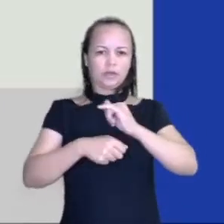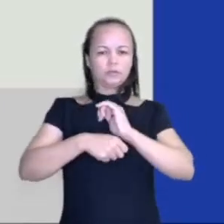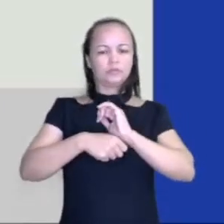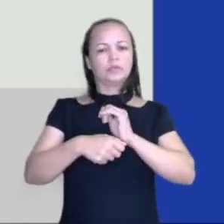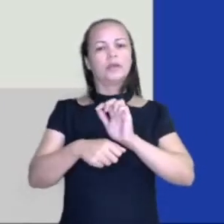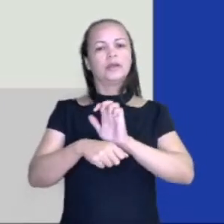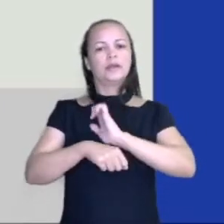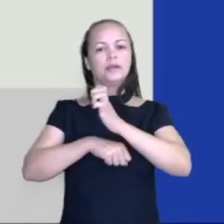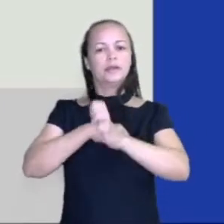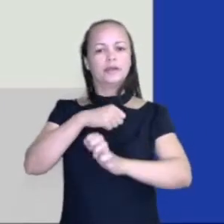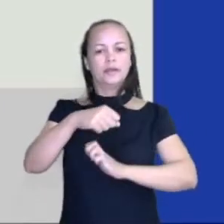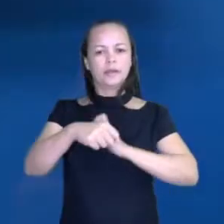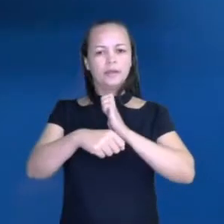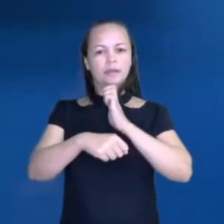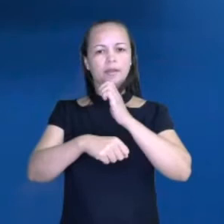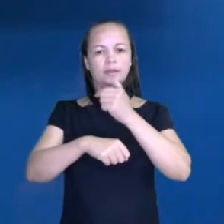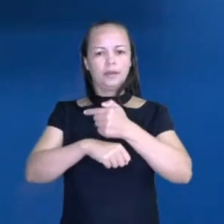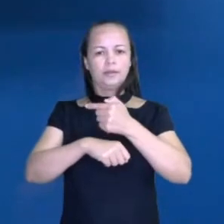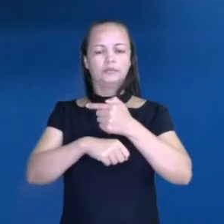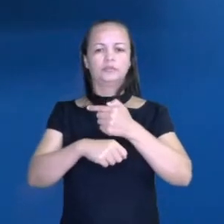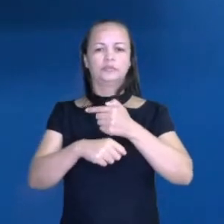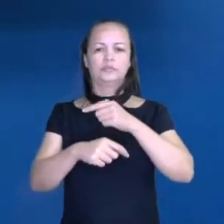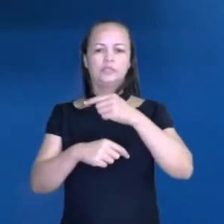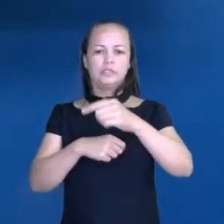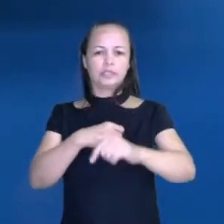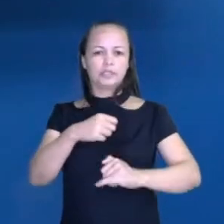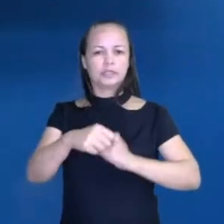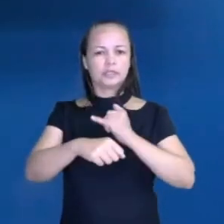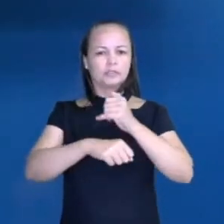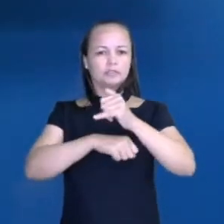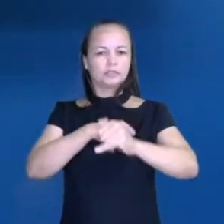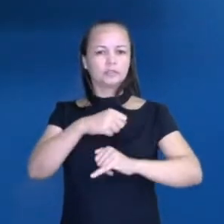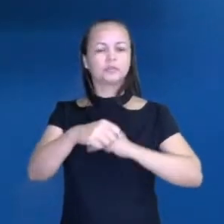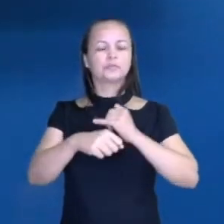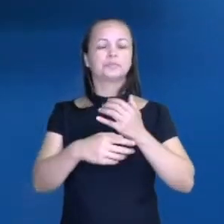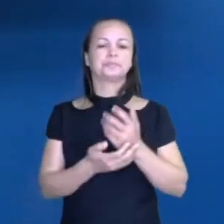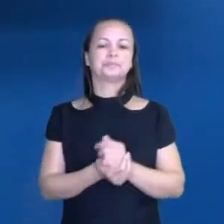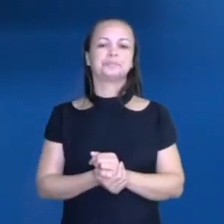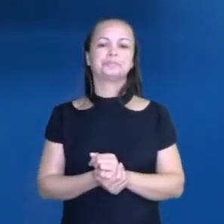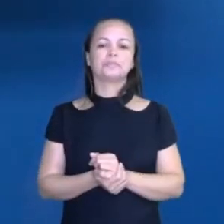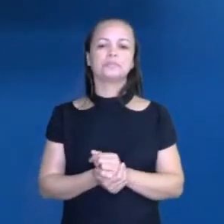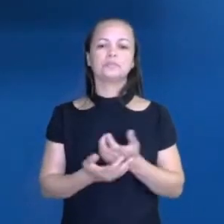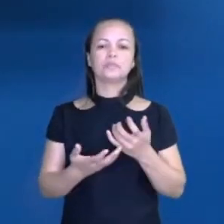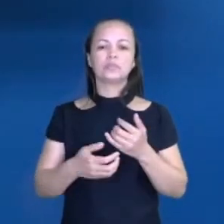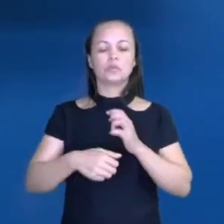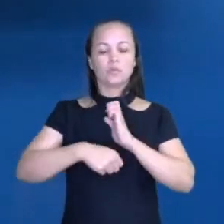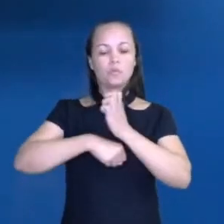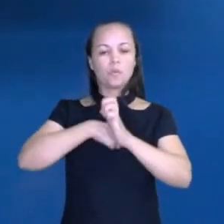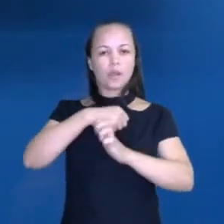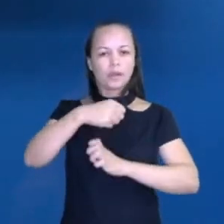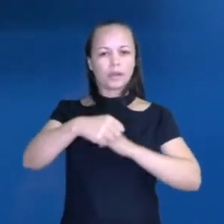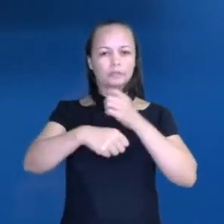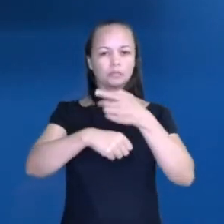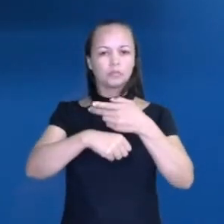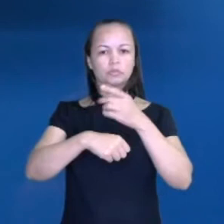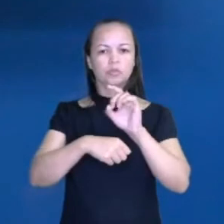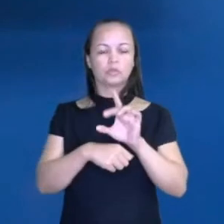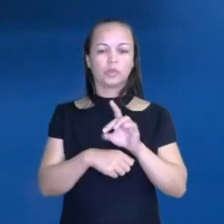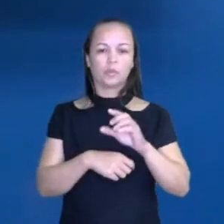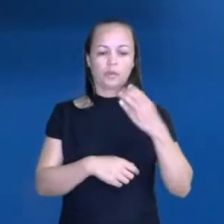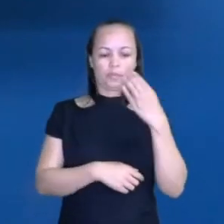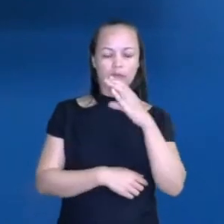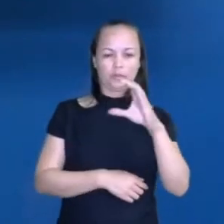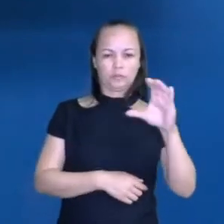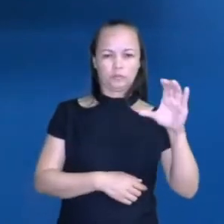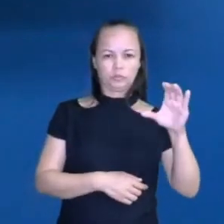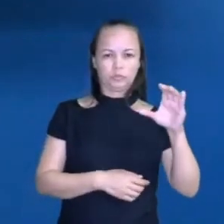circulam volta aqui para mim olha e na corrente contínua o Alex só tem um caminho ele